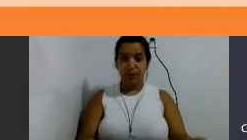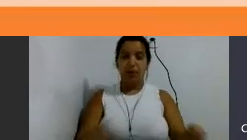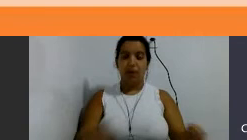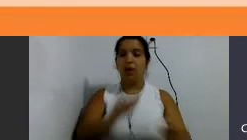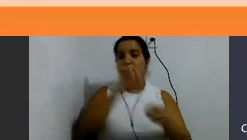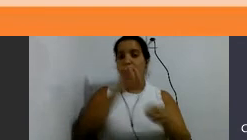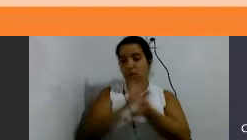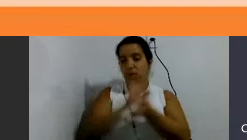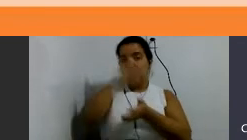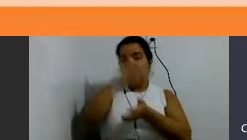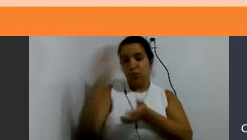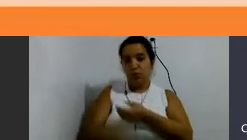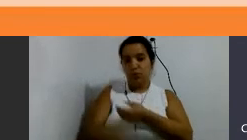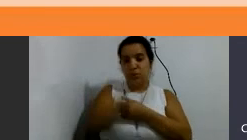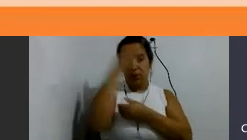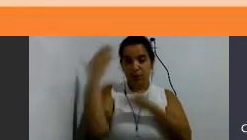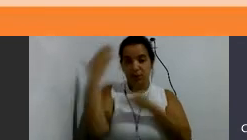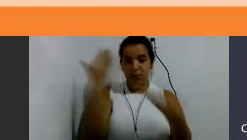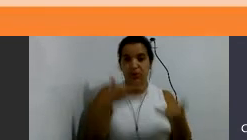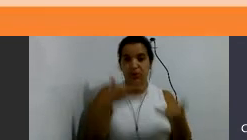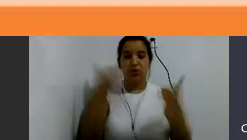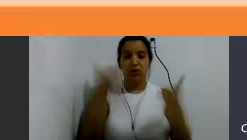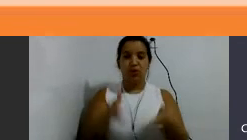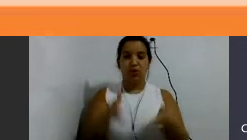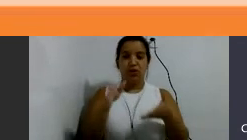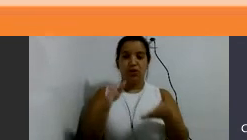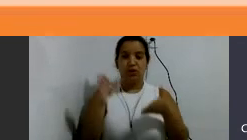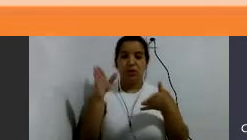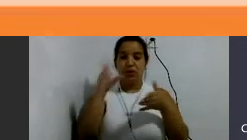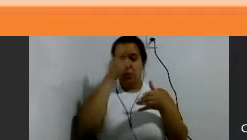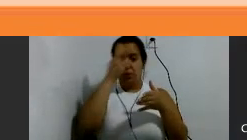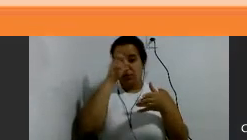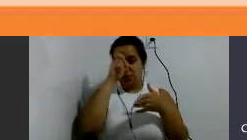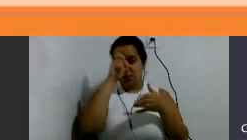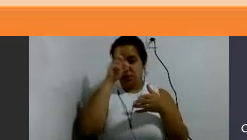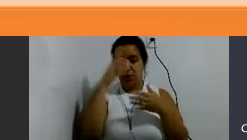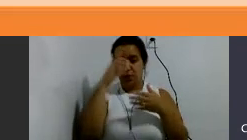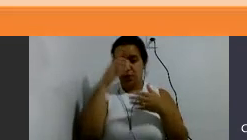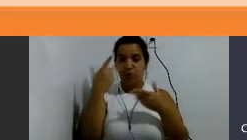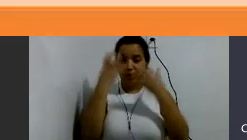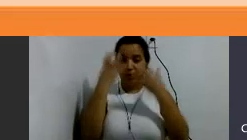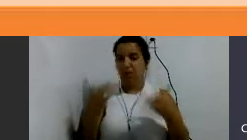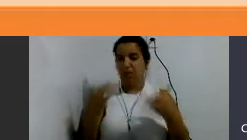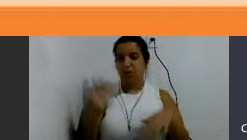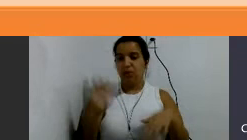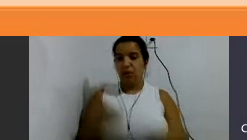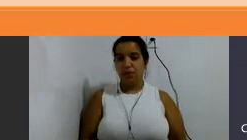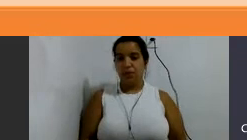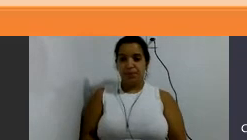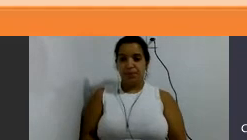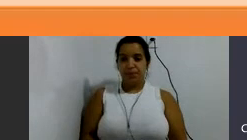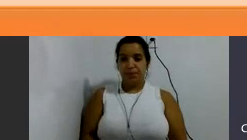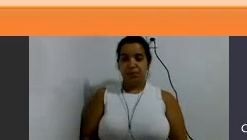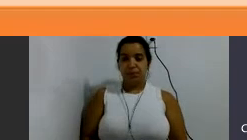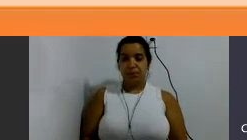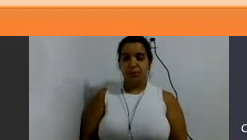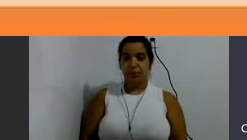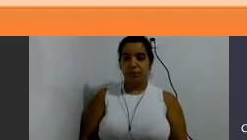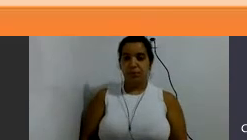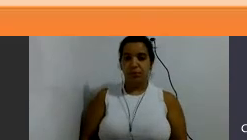neve. Então, aí o paciente já chega em estado crítico no hospital. Então, o importante é o